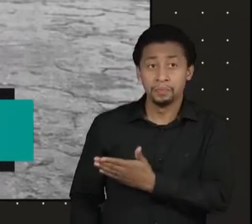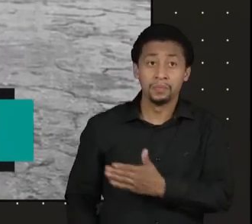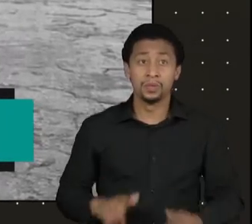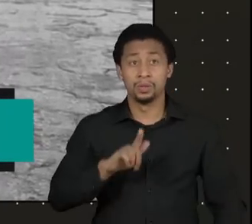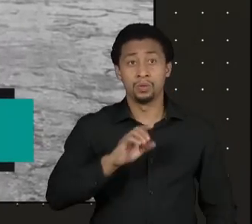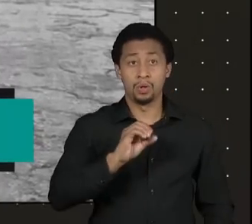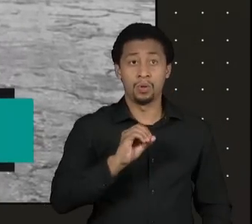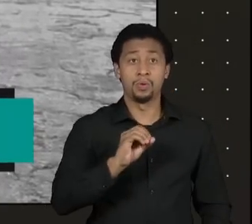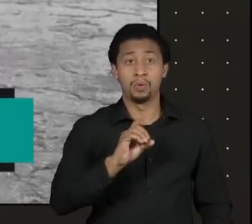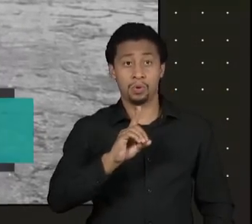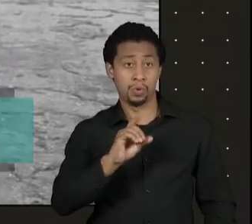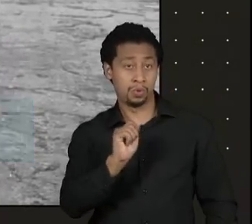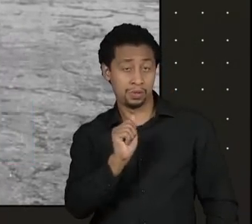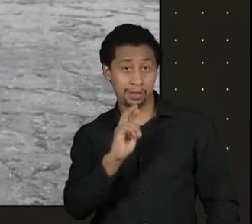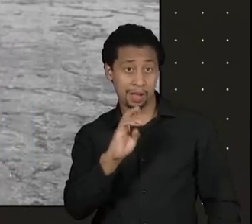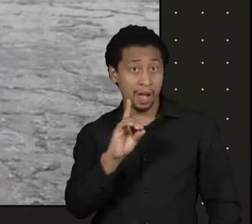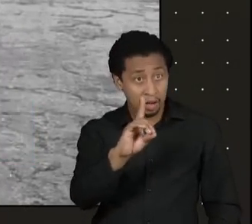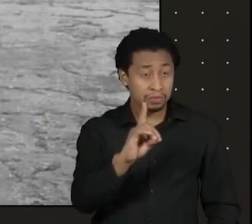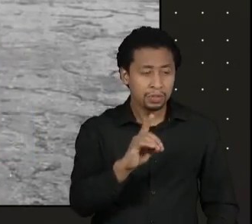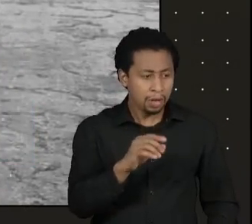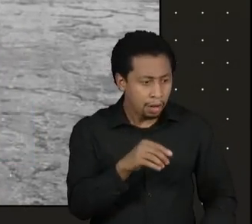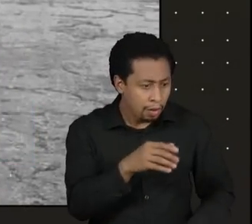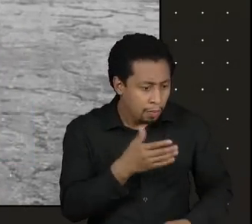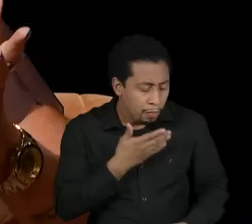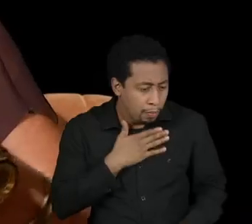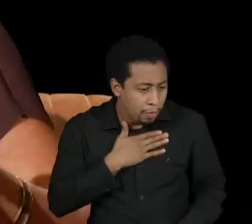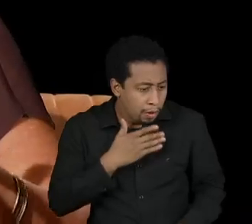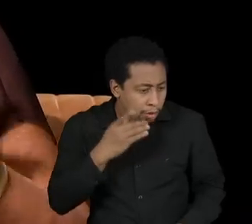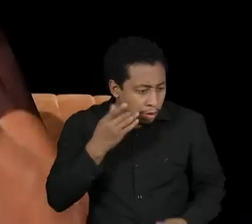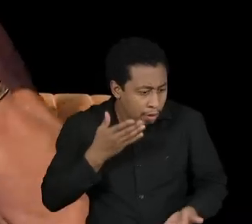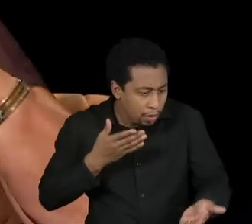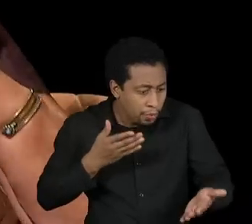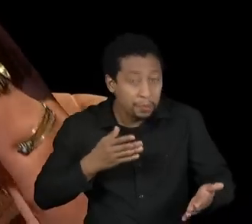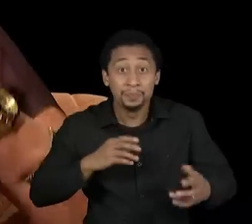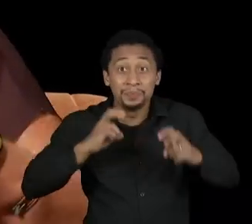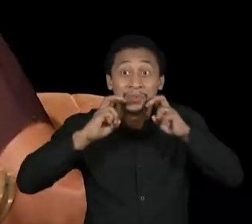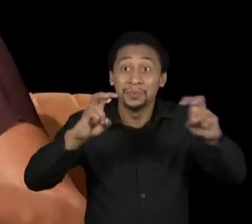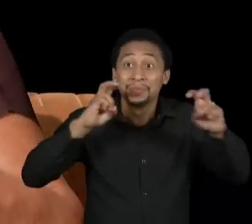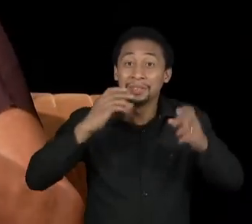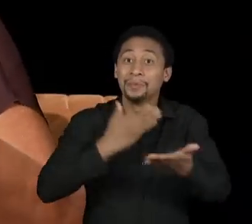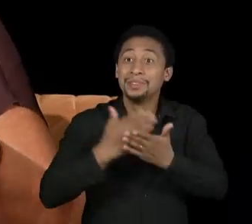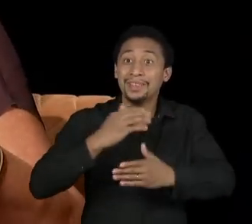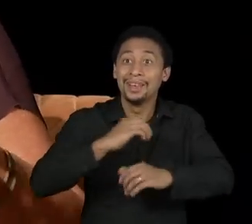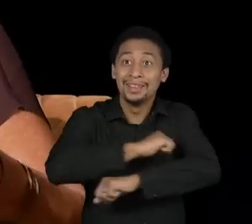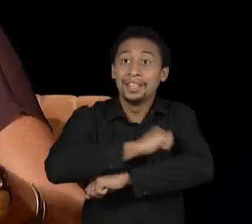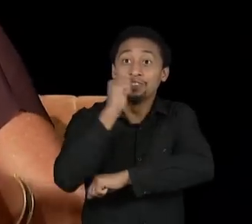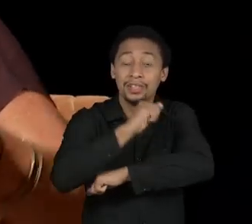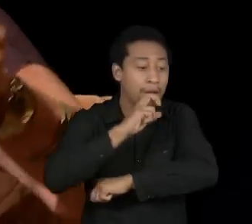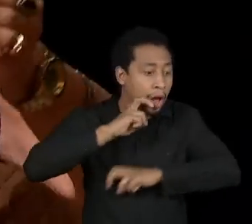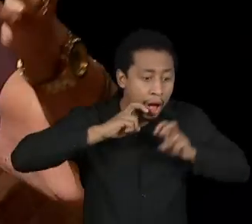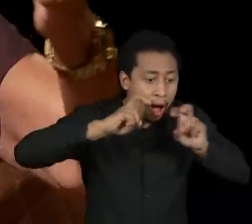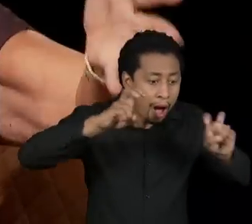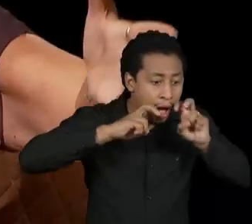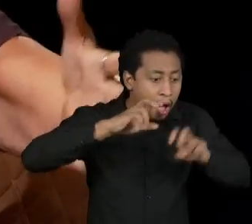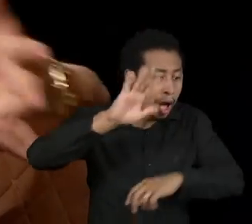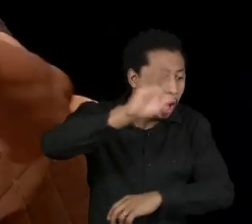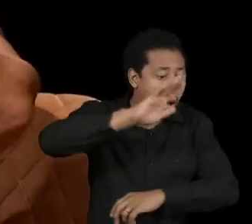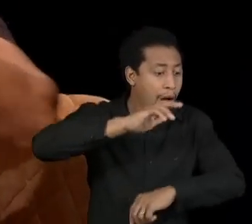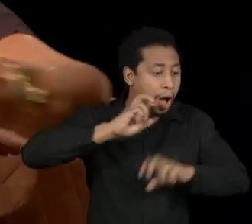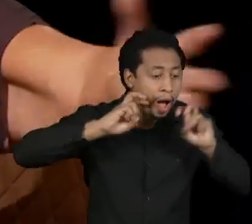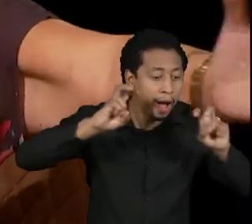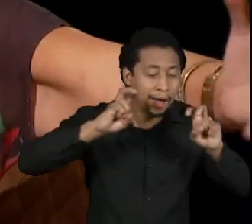Deus, mas nós três na janela, mas c'est Godard, c'est Godard. Aí a gente começou a gritar, c'est